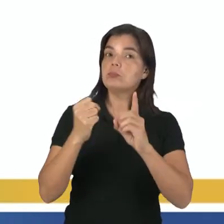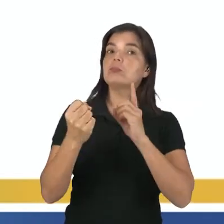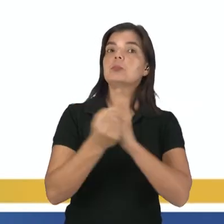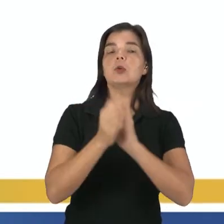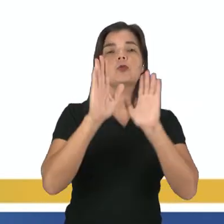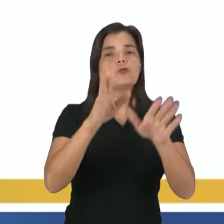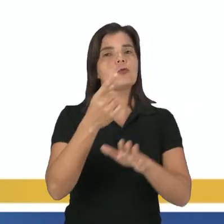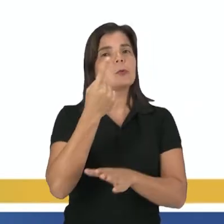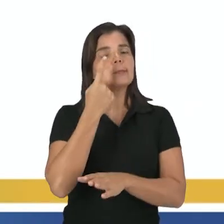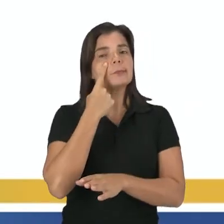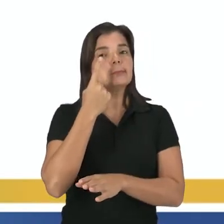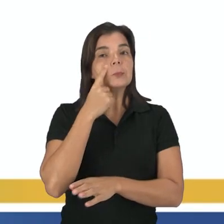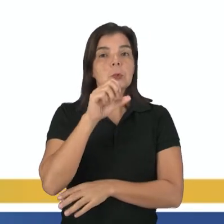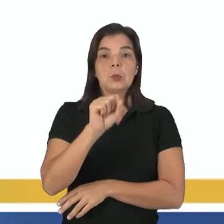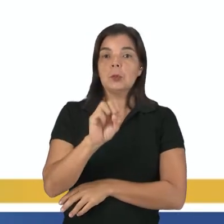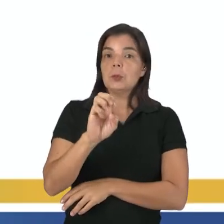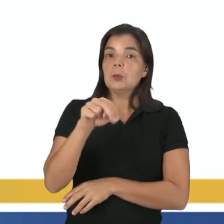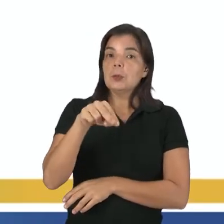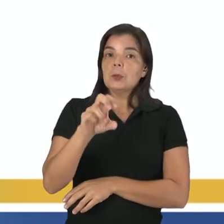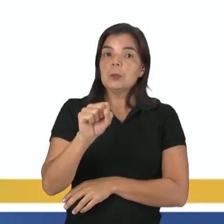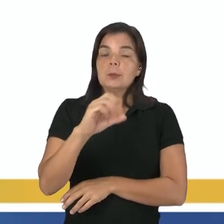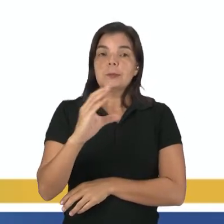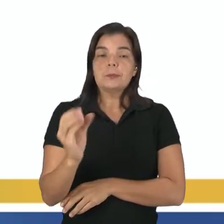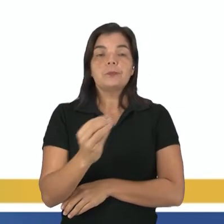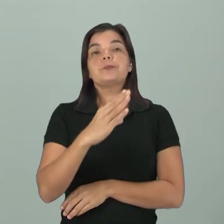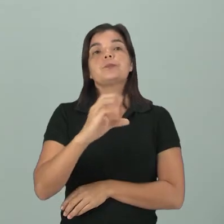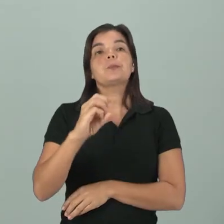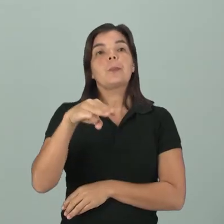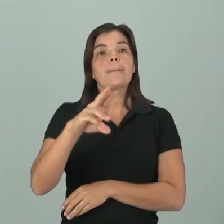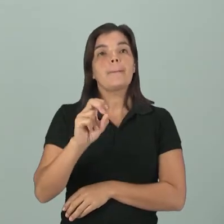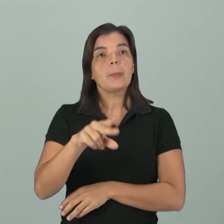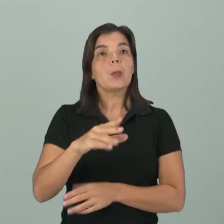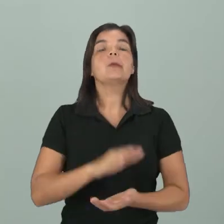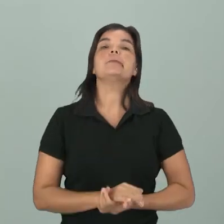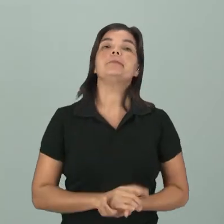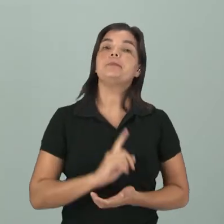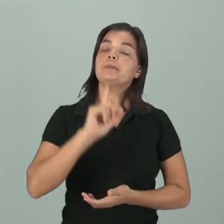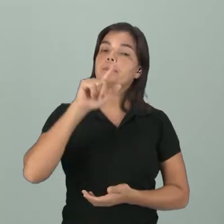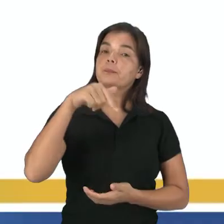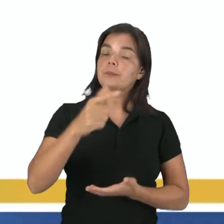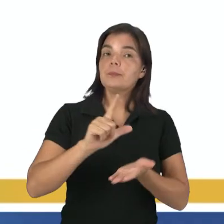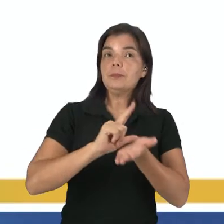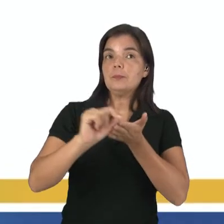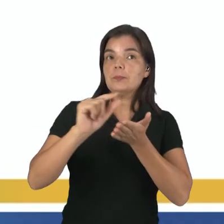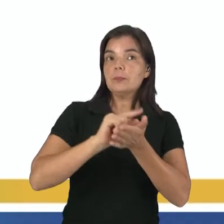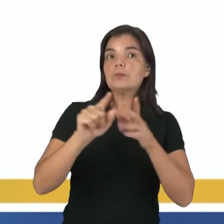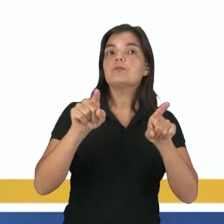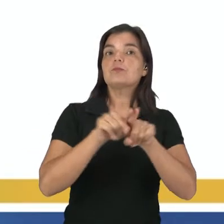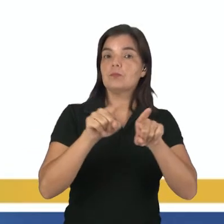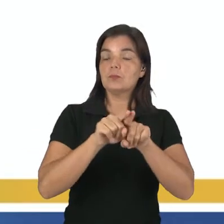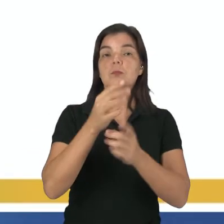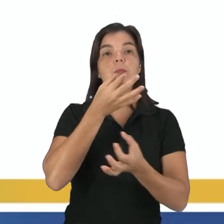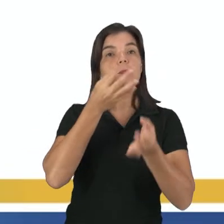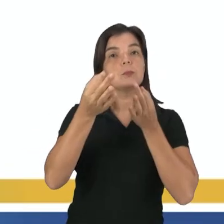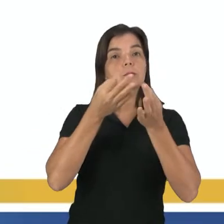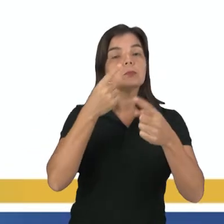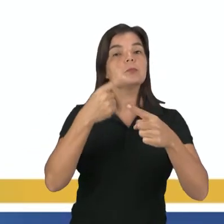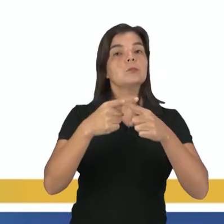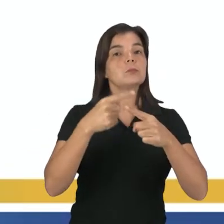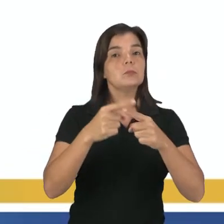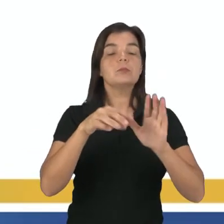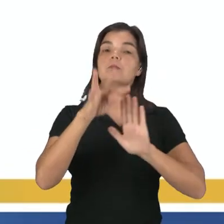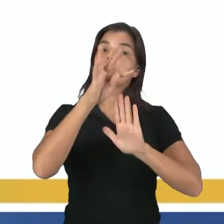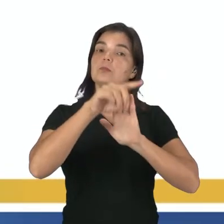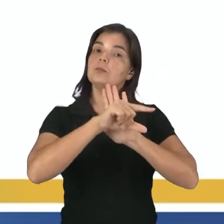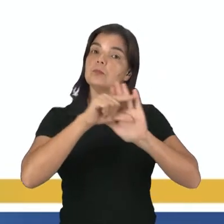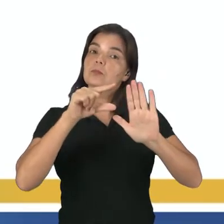socialmente que já viraram senso comum. Ao longo do artigo, há uma defesa de ponto de vista, porque, gente, o